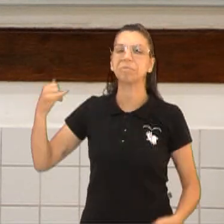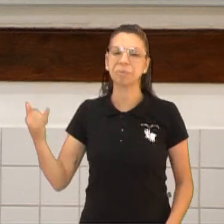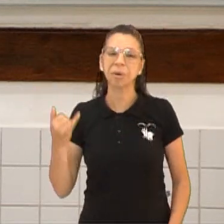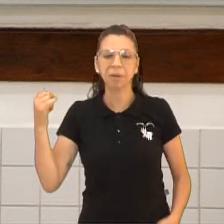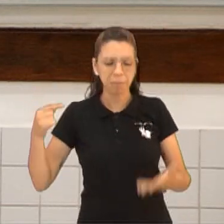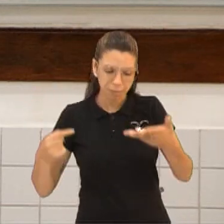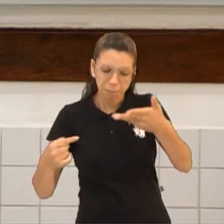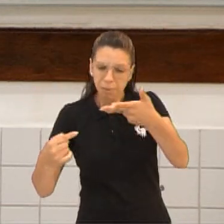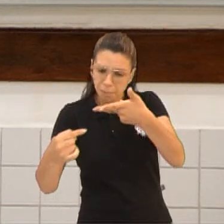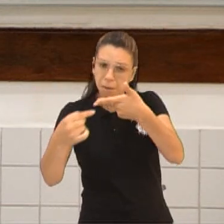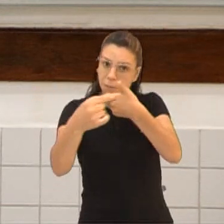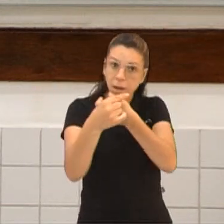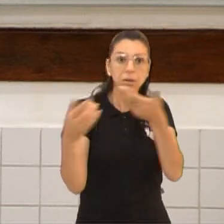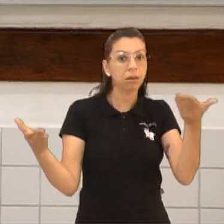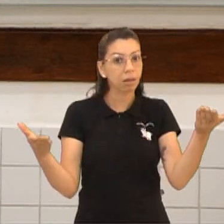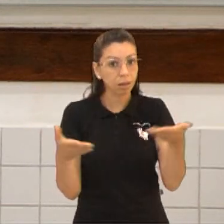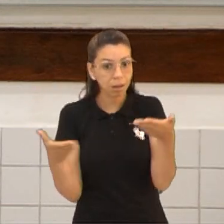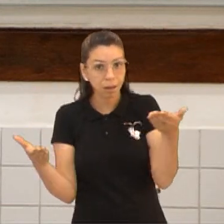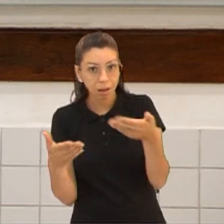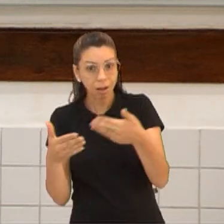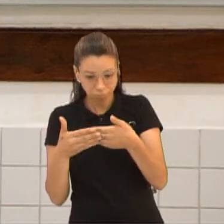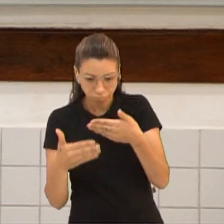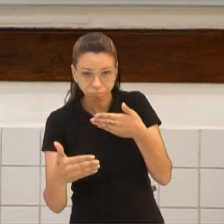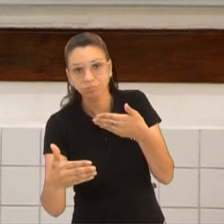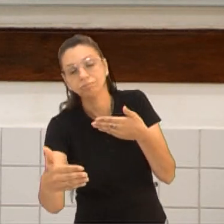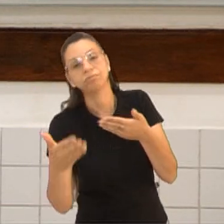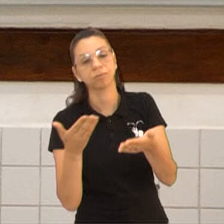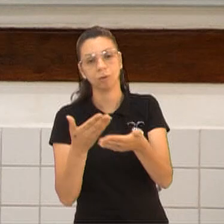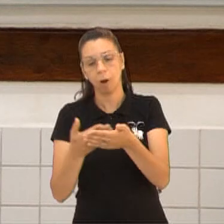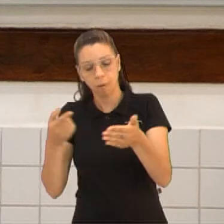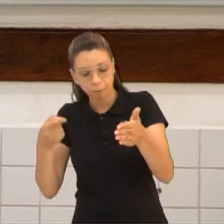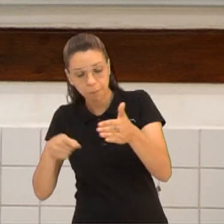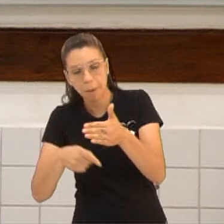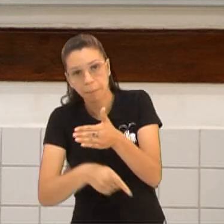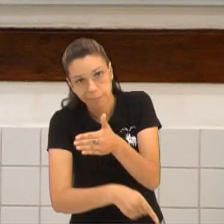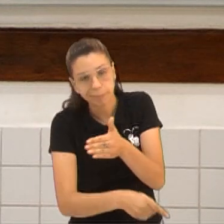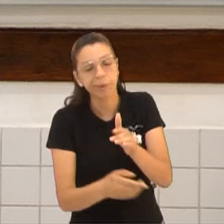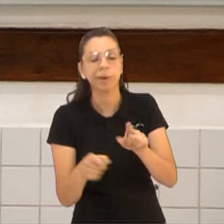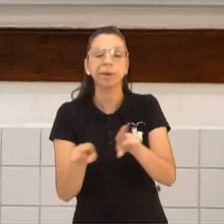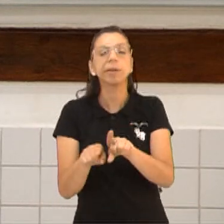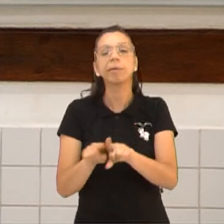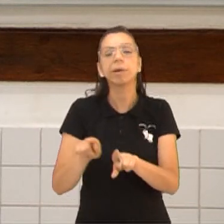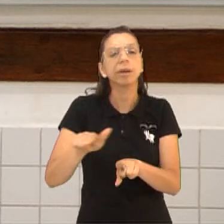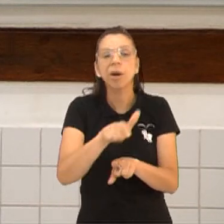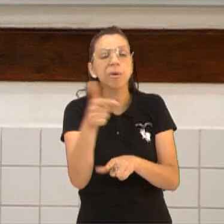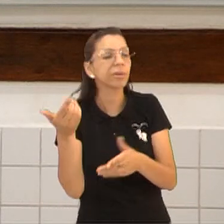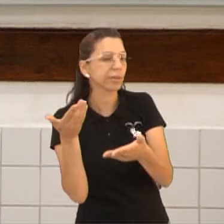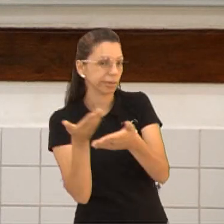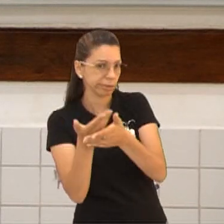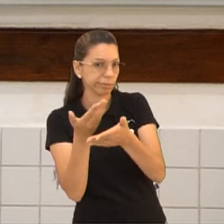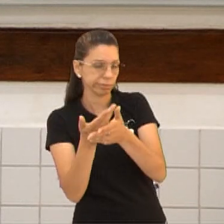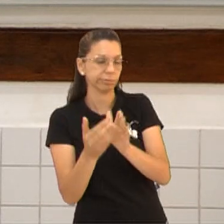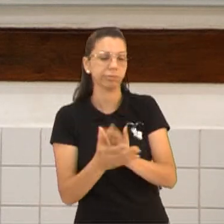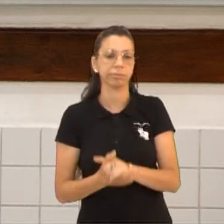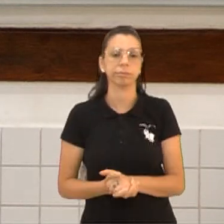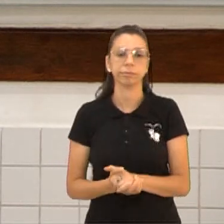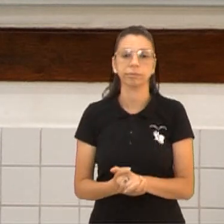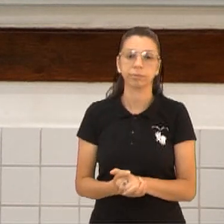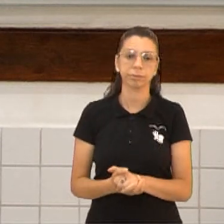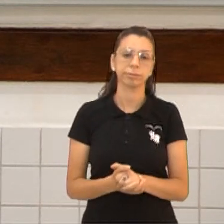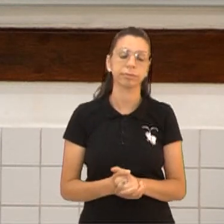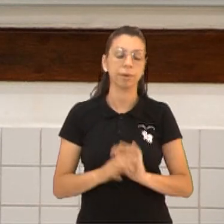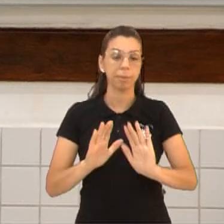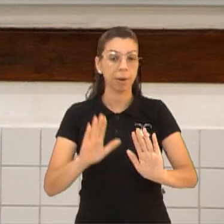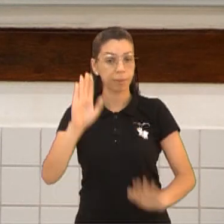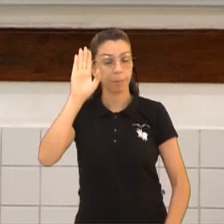vamos explorar aqui no restante dessa nossa aula e também na aula que vem em sequência. Mas